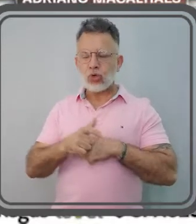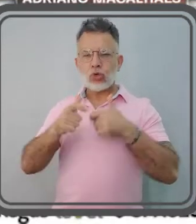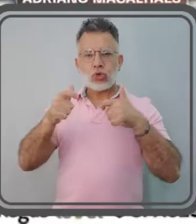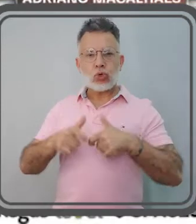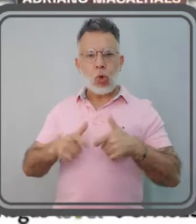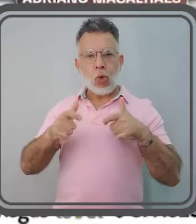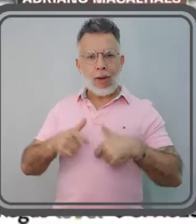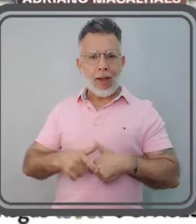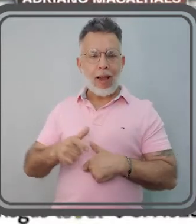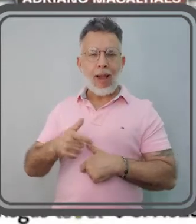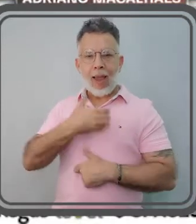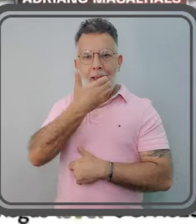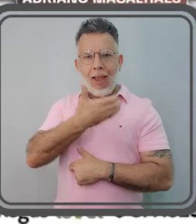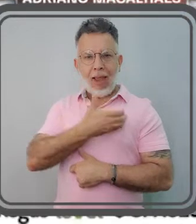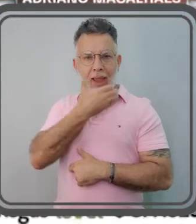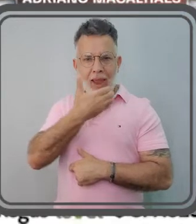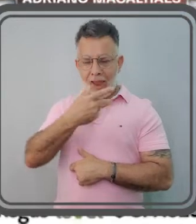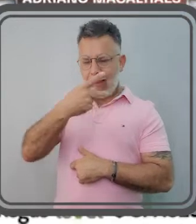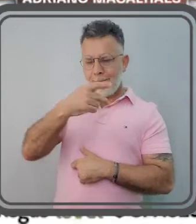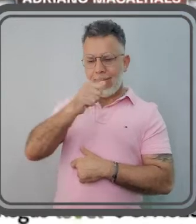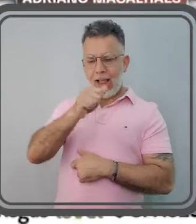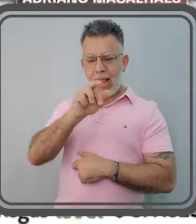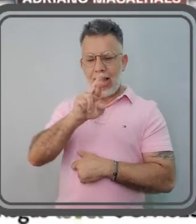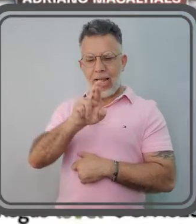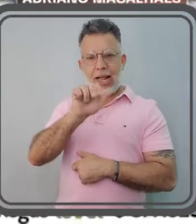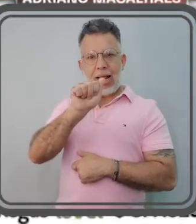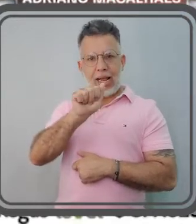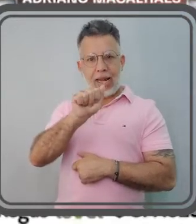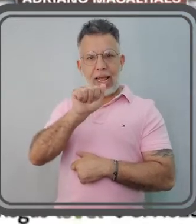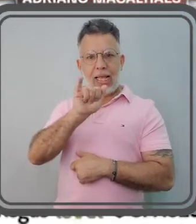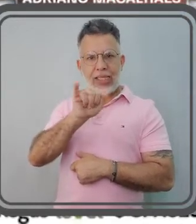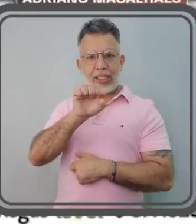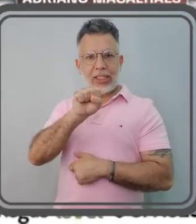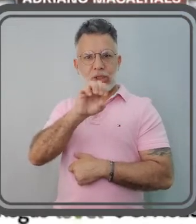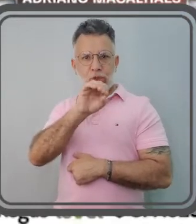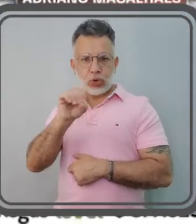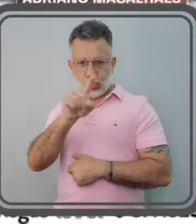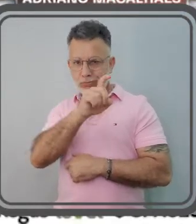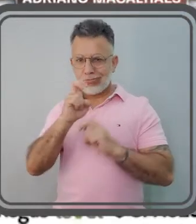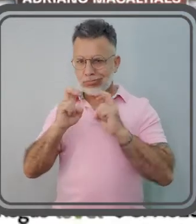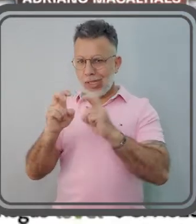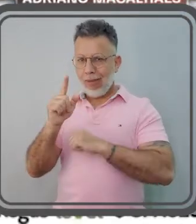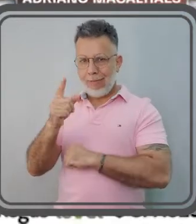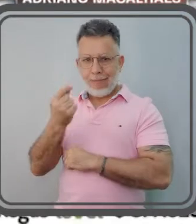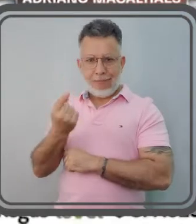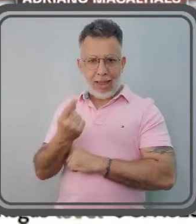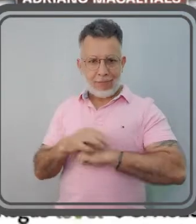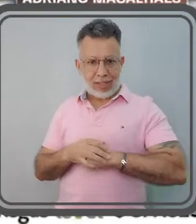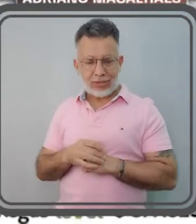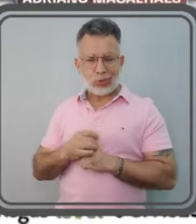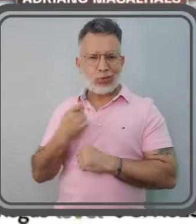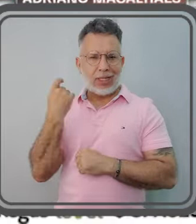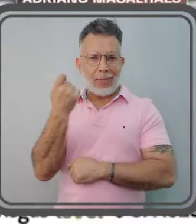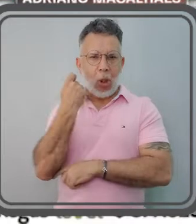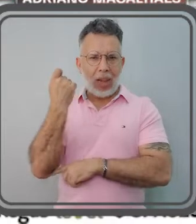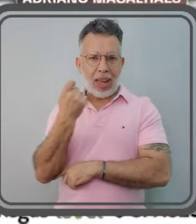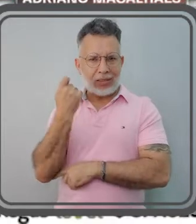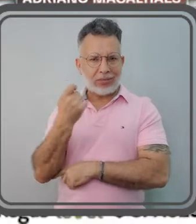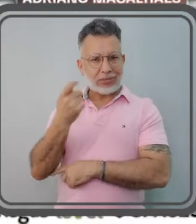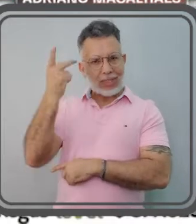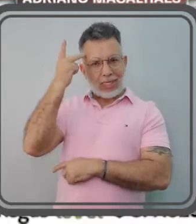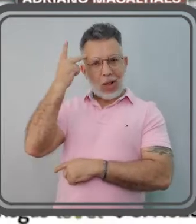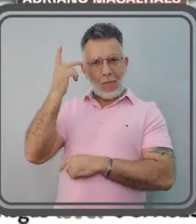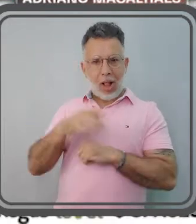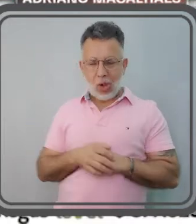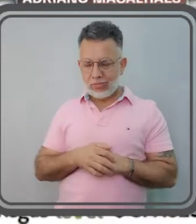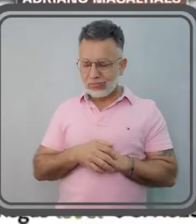Paulo constantemente conhece, que é bem na entrada da Avenida Paulista, né? Então, a nossa loja fica estrategicamente, ela foi bem